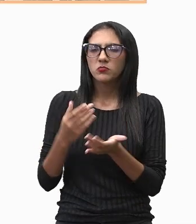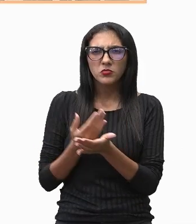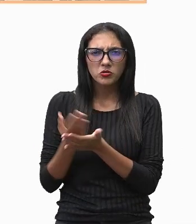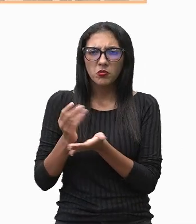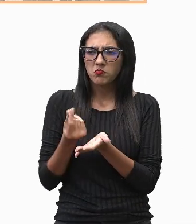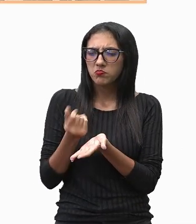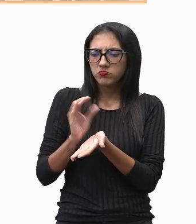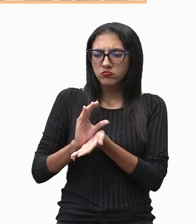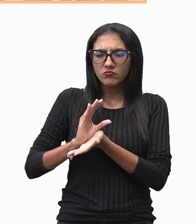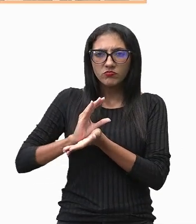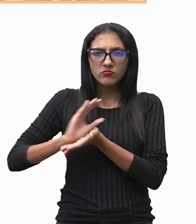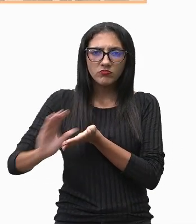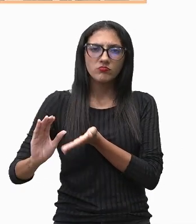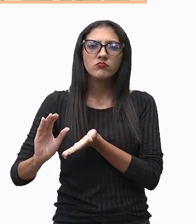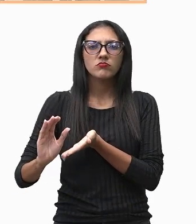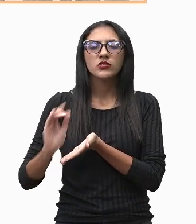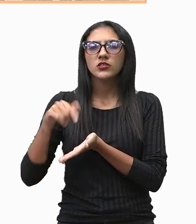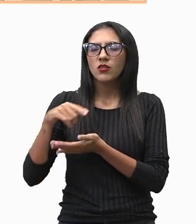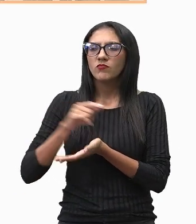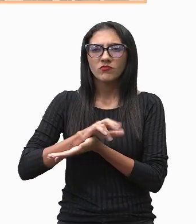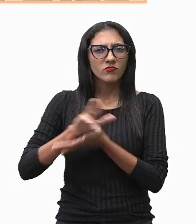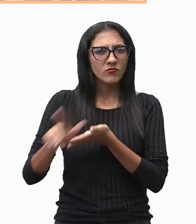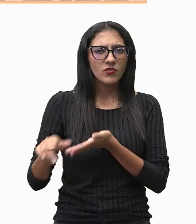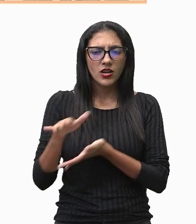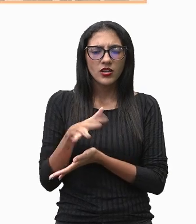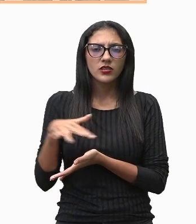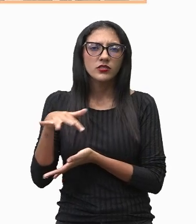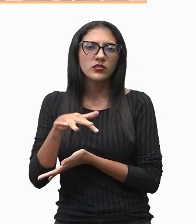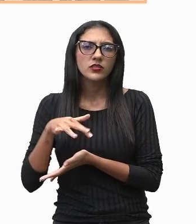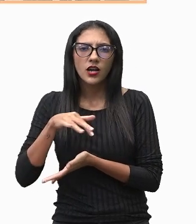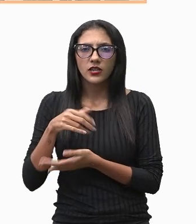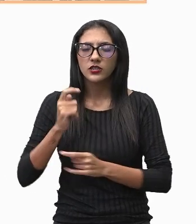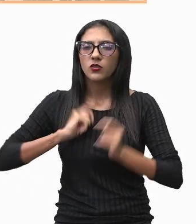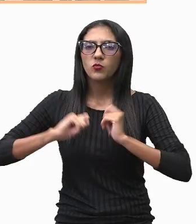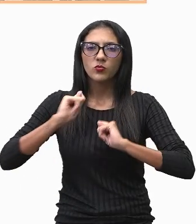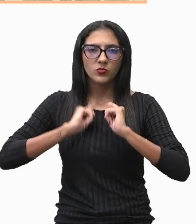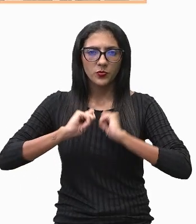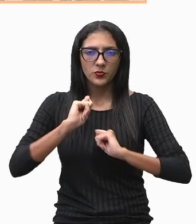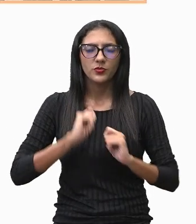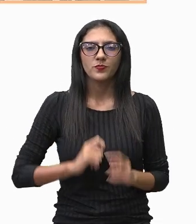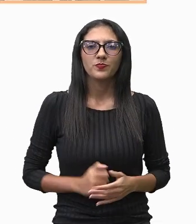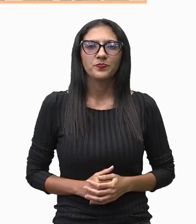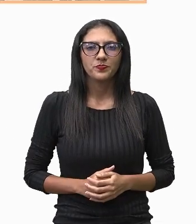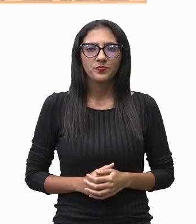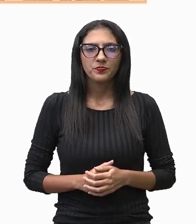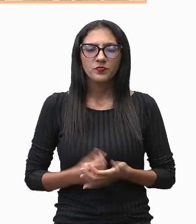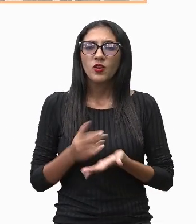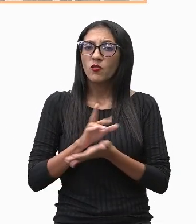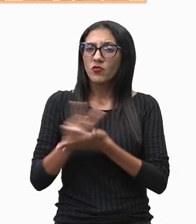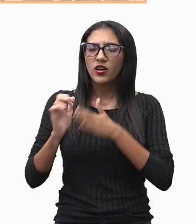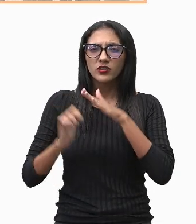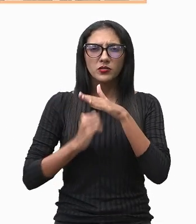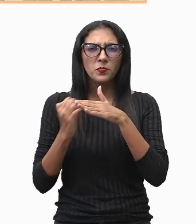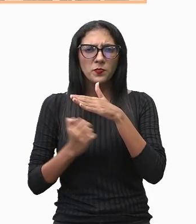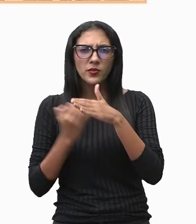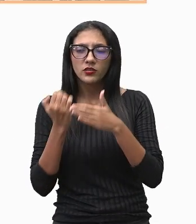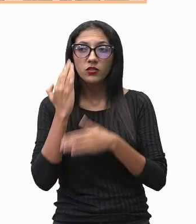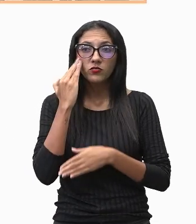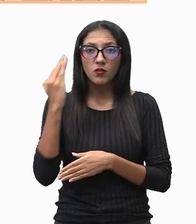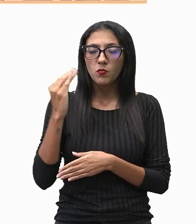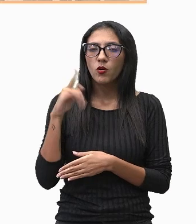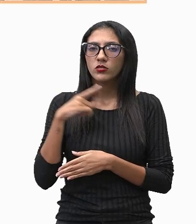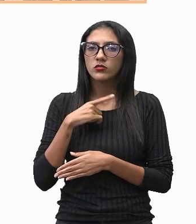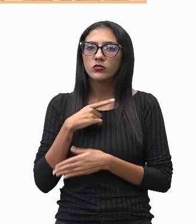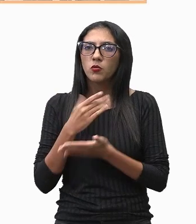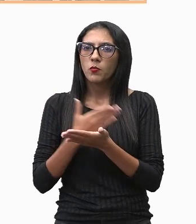bastante em vários setores da economia. E muitas empresas multinacionais, elas foram